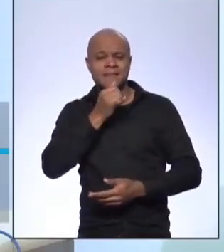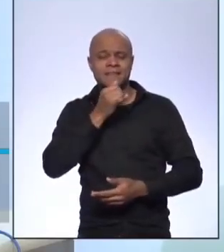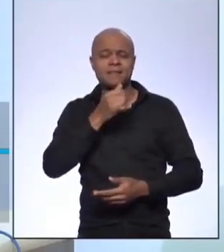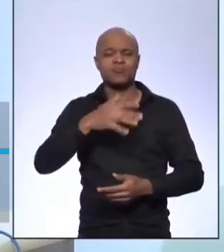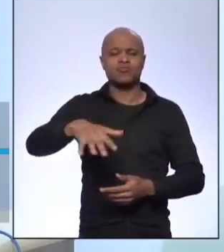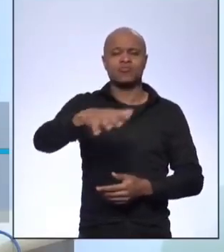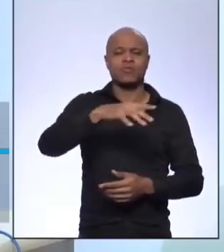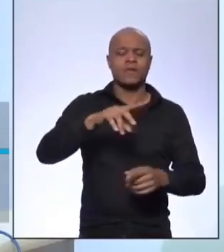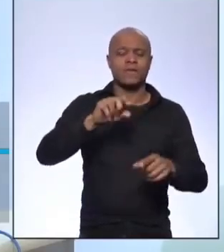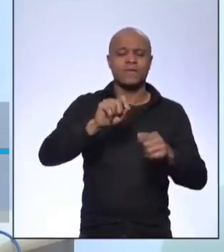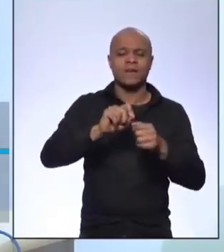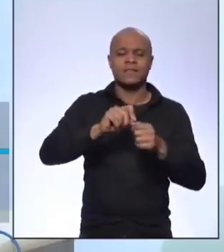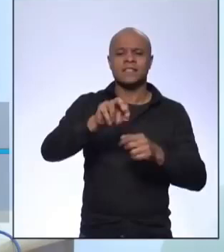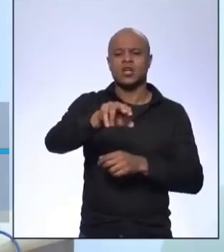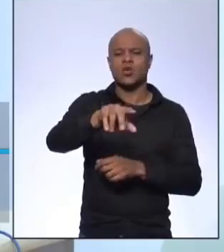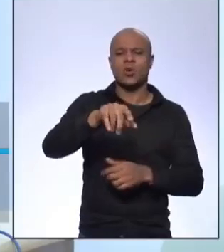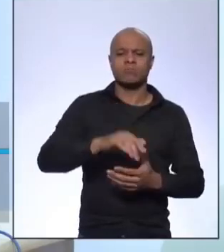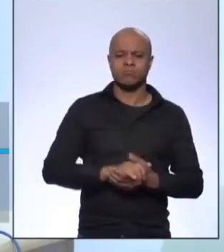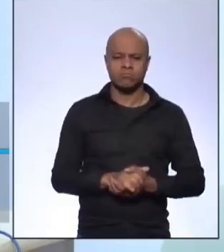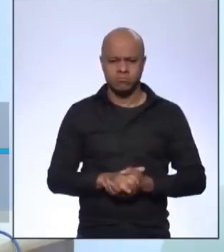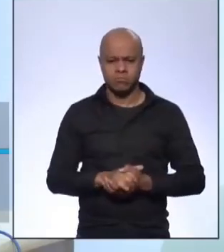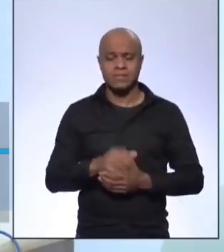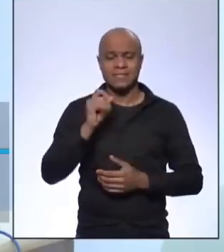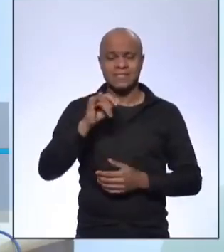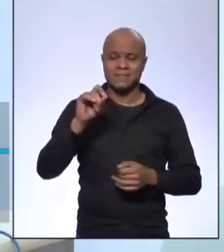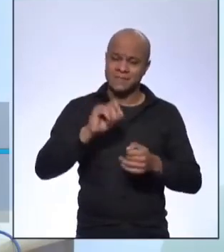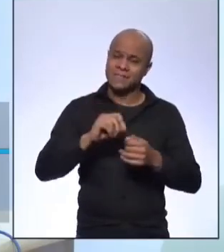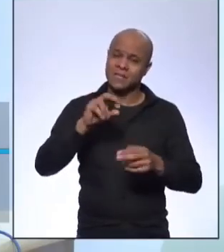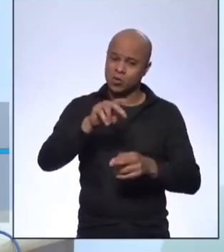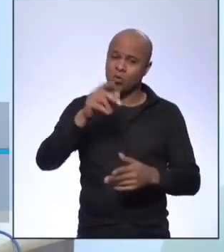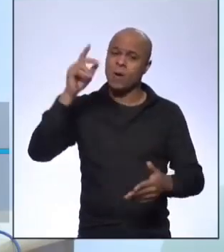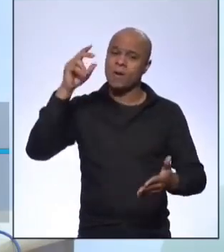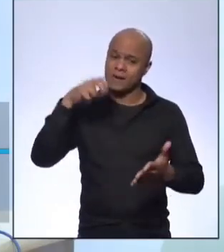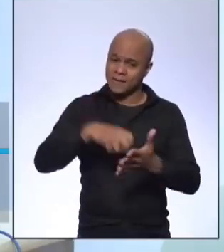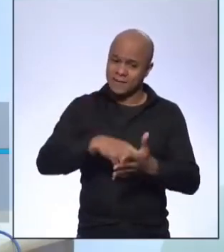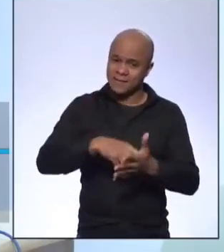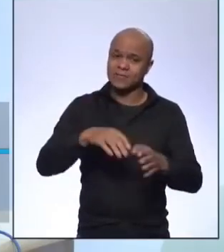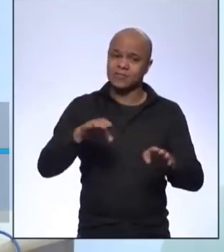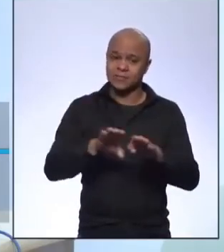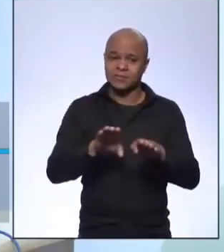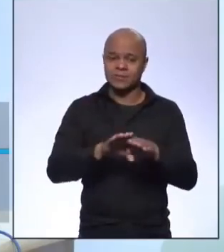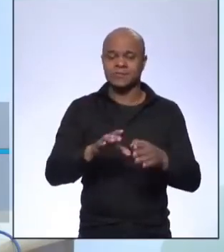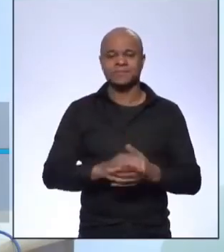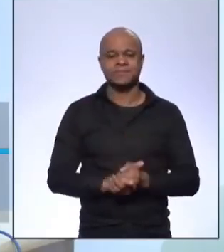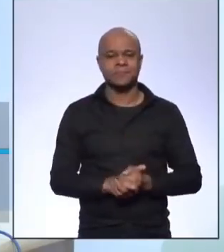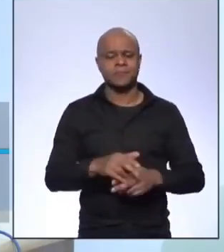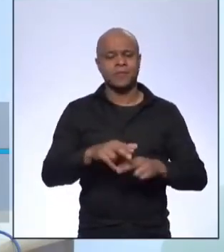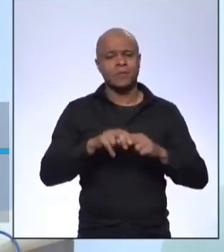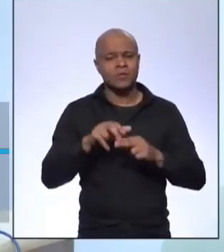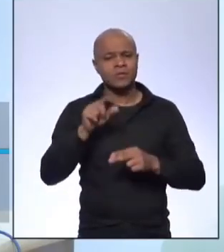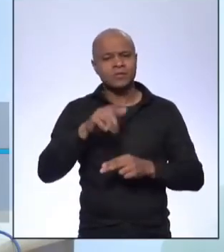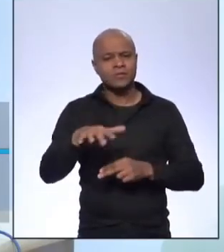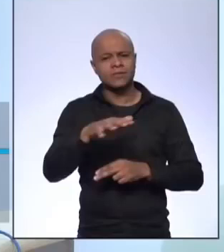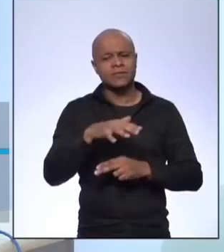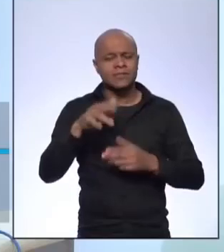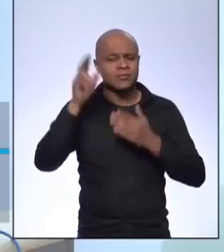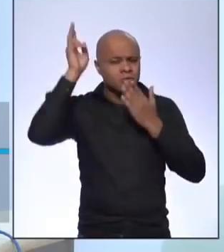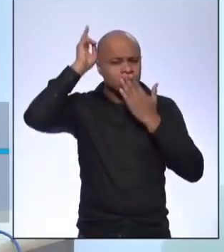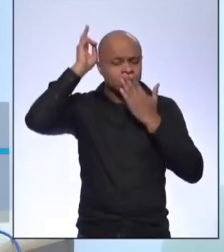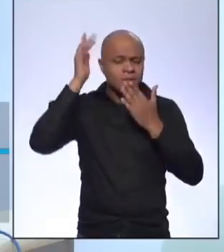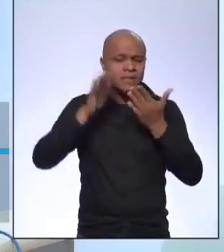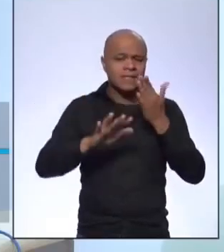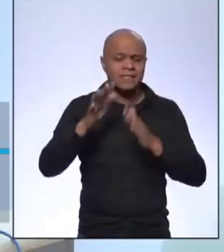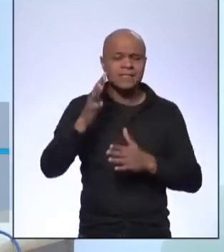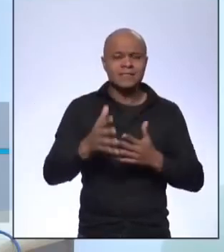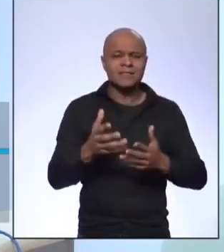considerava uma falta, considerava um erro do indígena, era simplesmente o indígena resistindo, né,